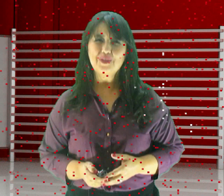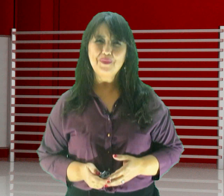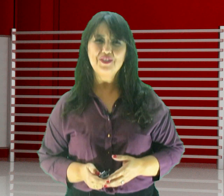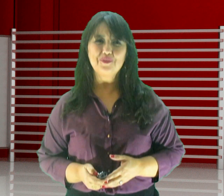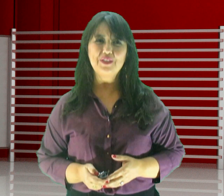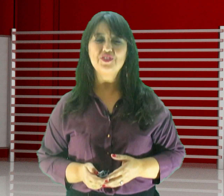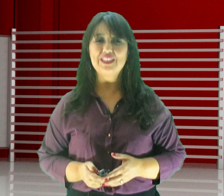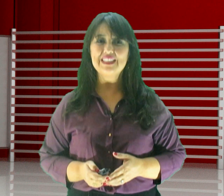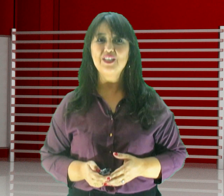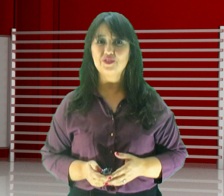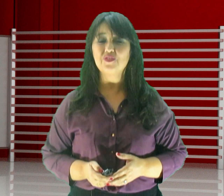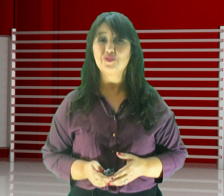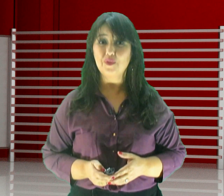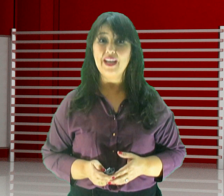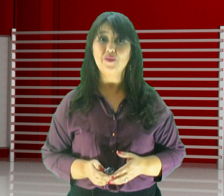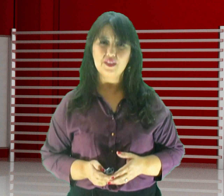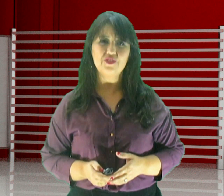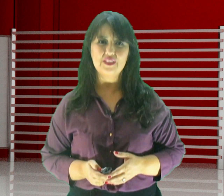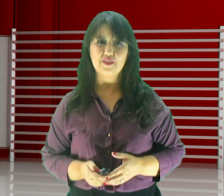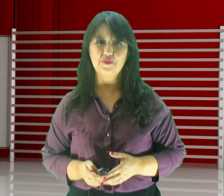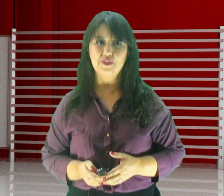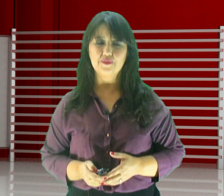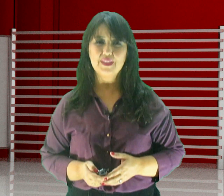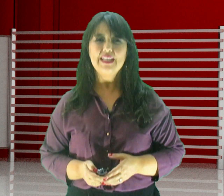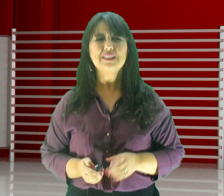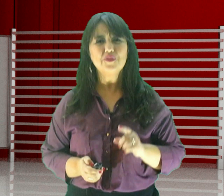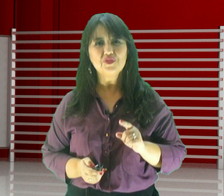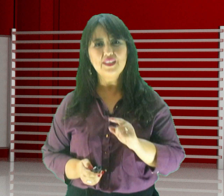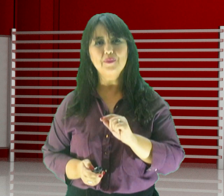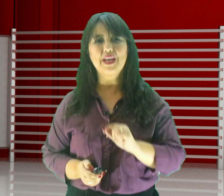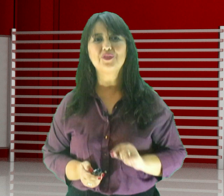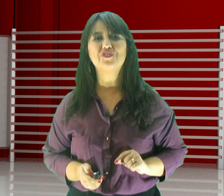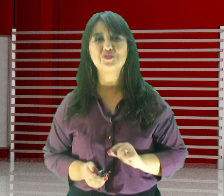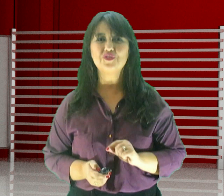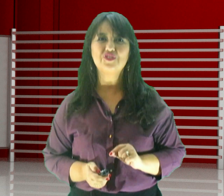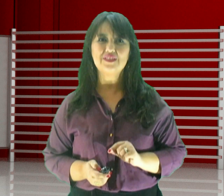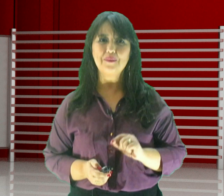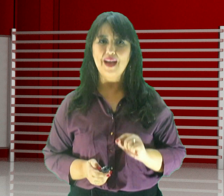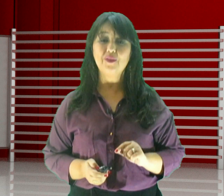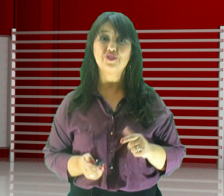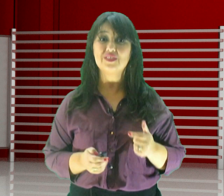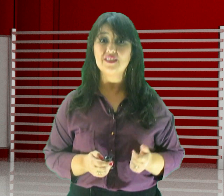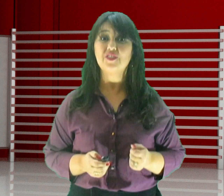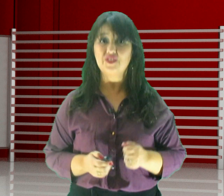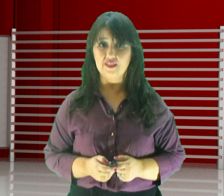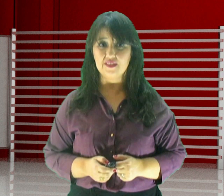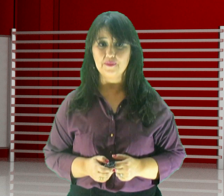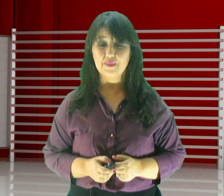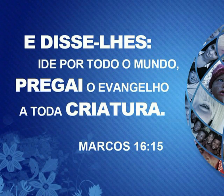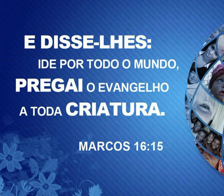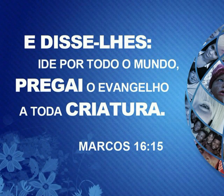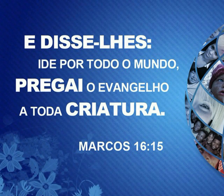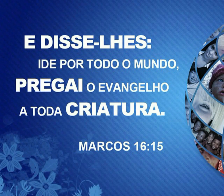Você acha mesmo que evangelizar a Zona Sul é um grande desafio? Então vamos relembrar o que Jesus disse em Marcos